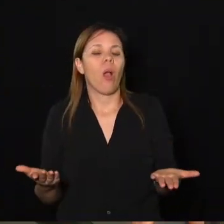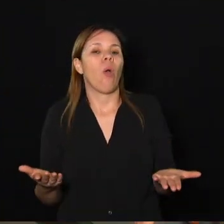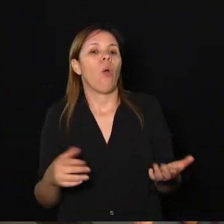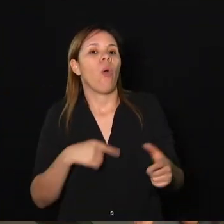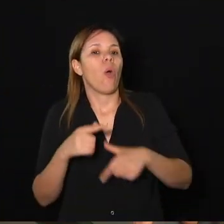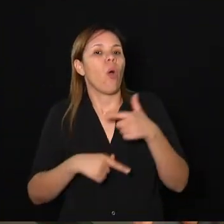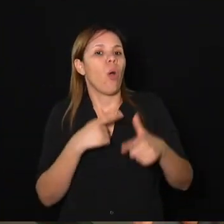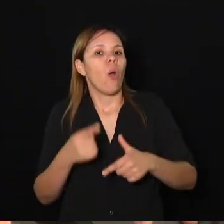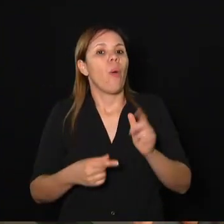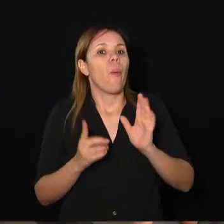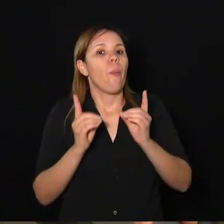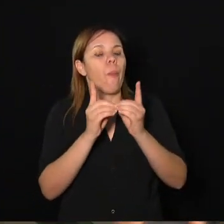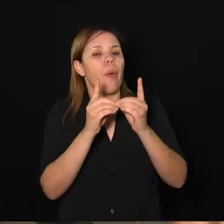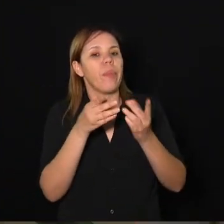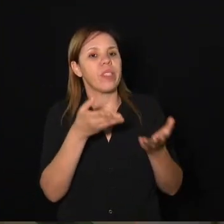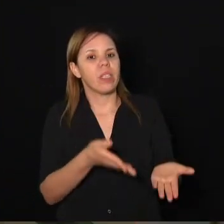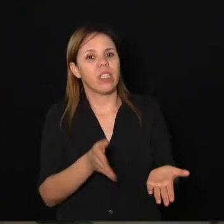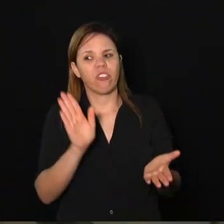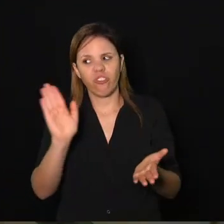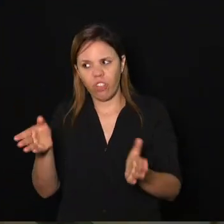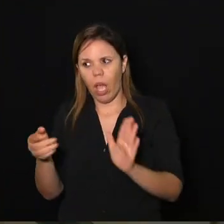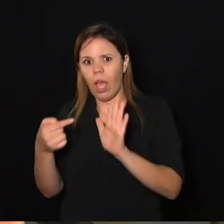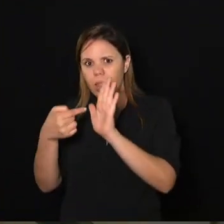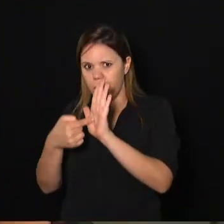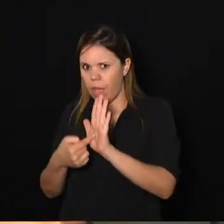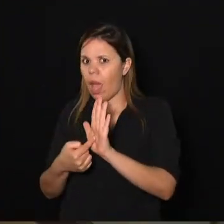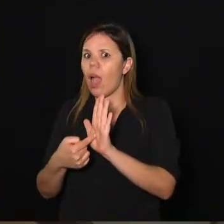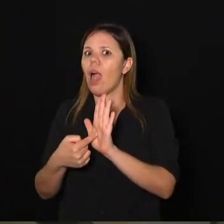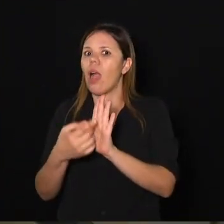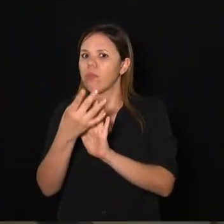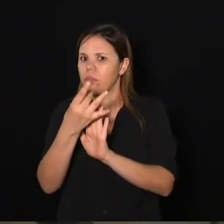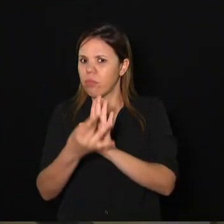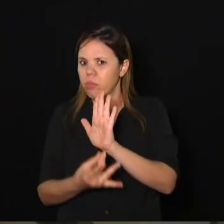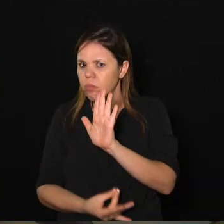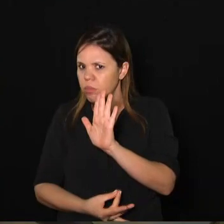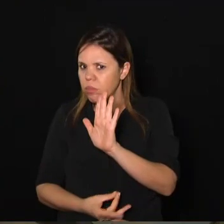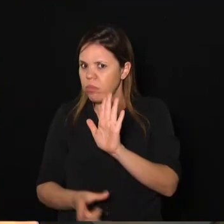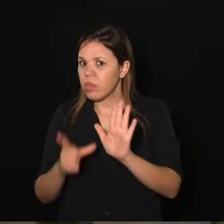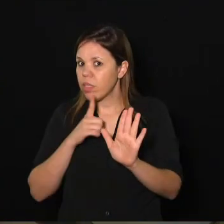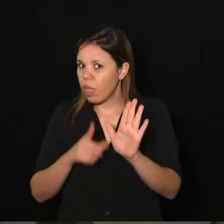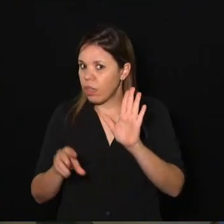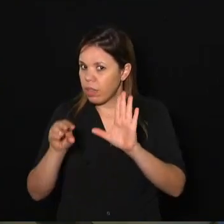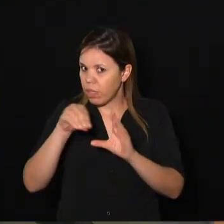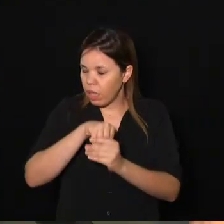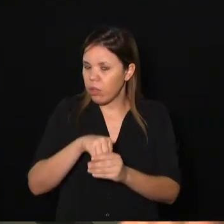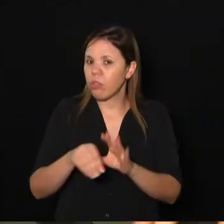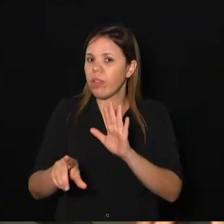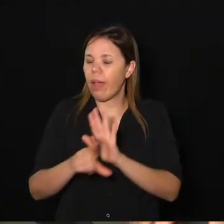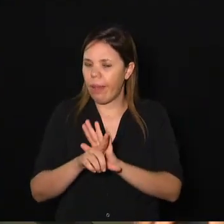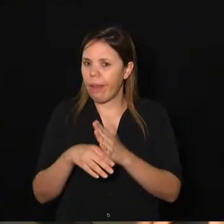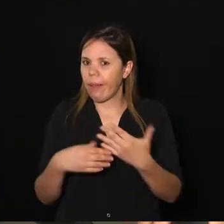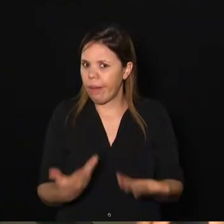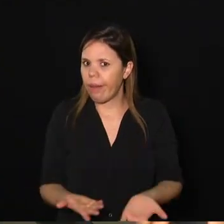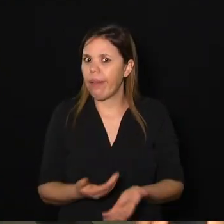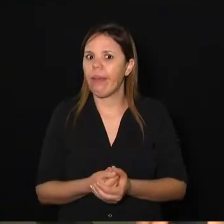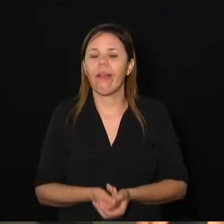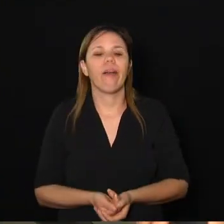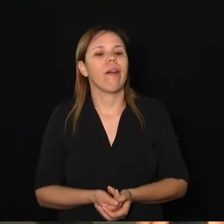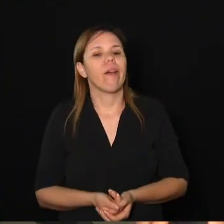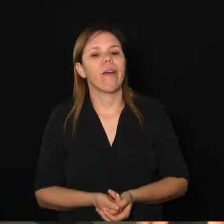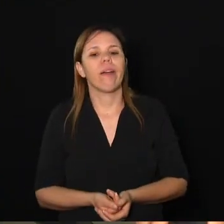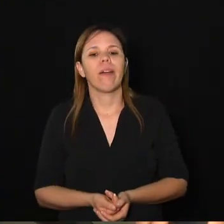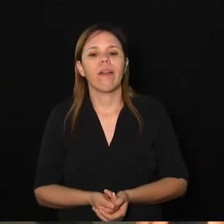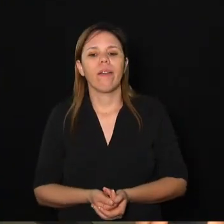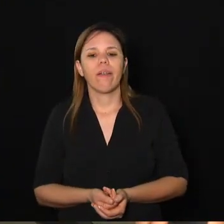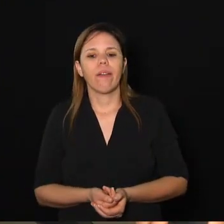prestado ali já está na justificativa do projeto sim mas tem que estar na lei mas tudo bem foi uma coisa que me